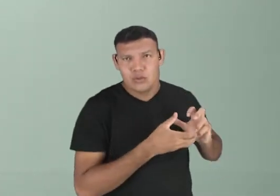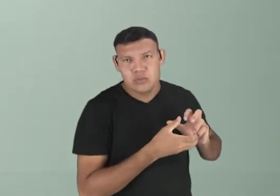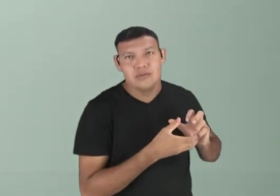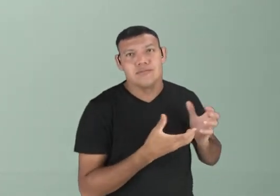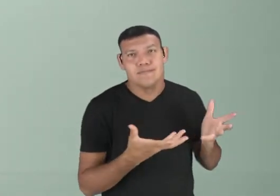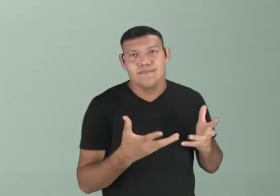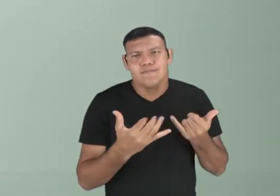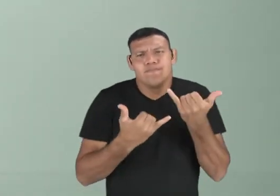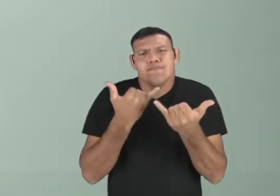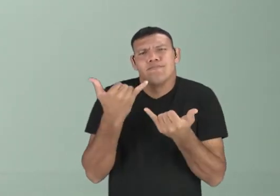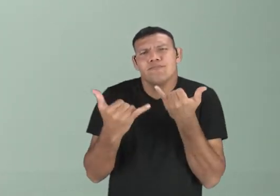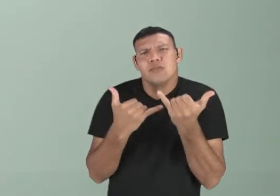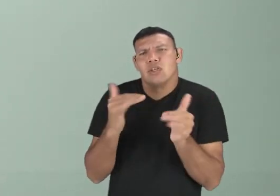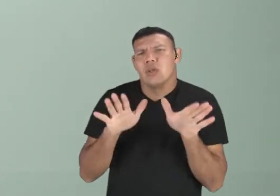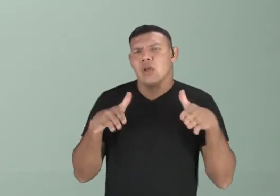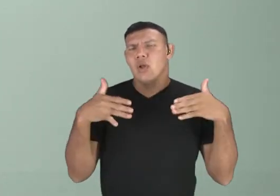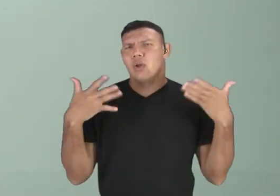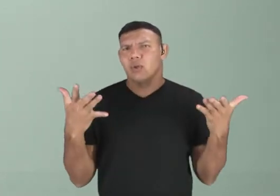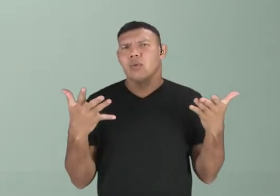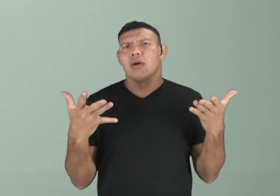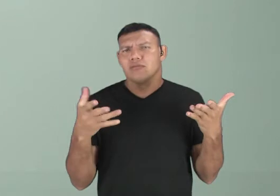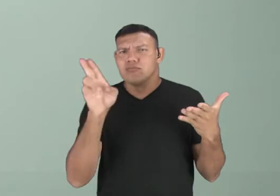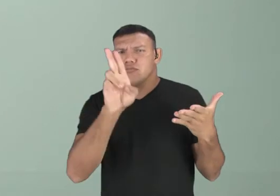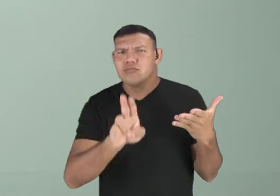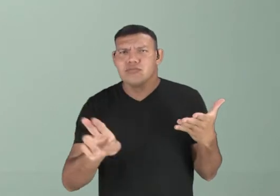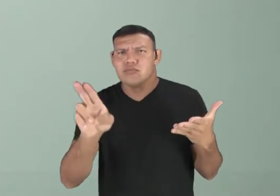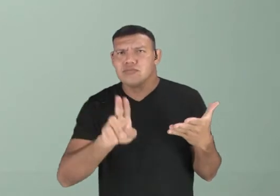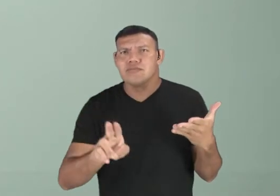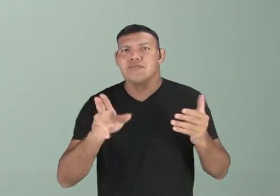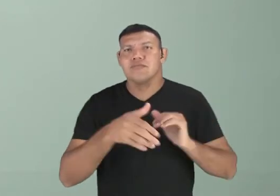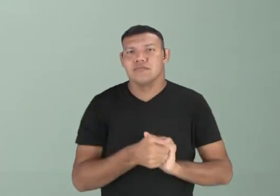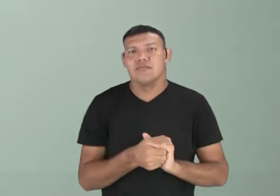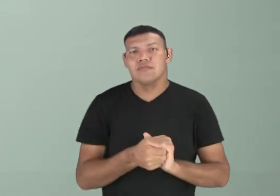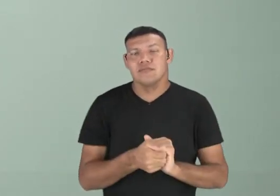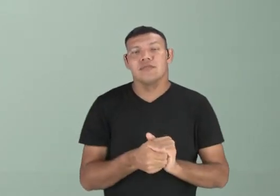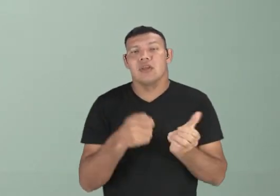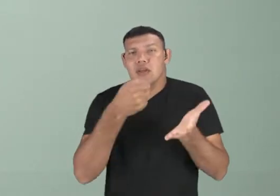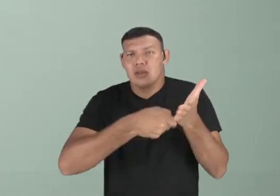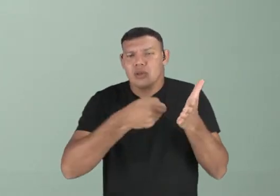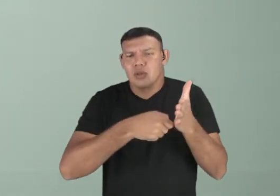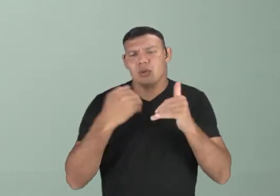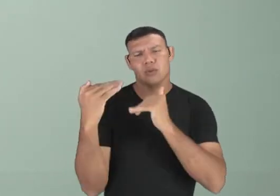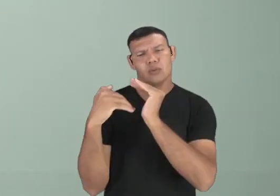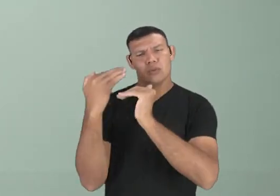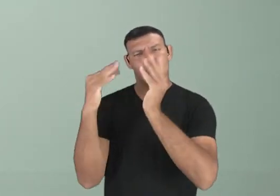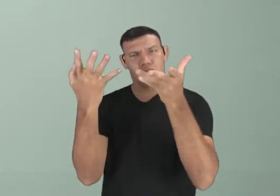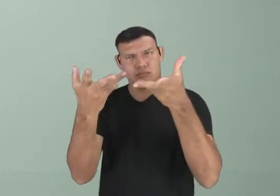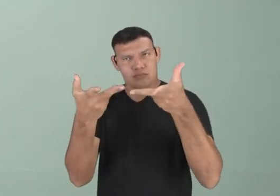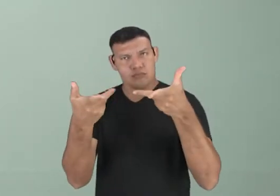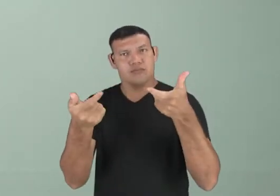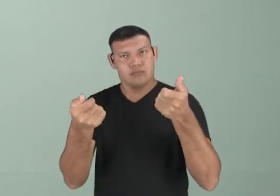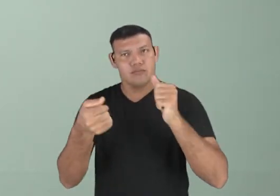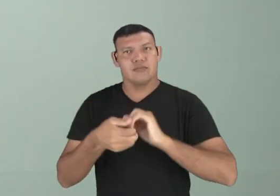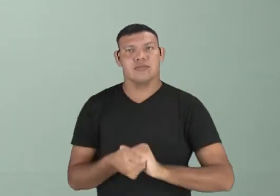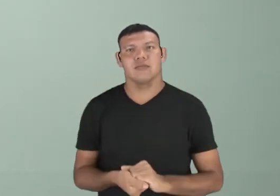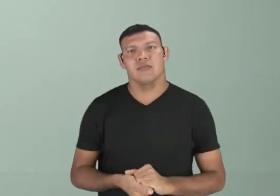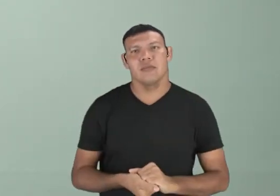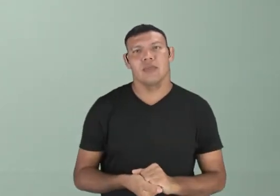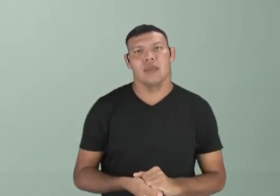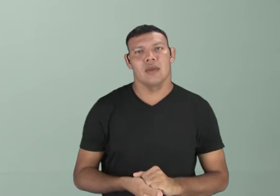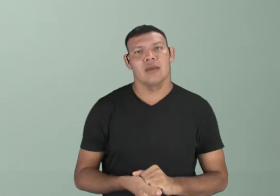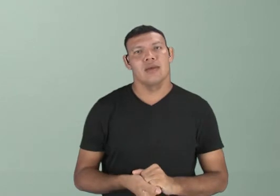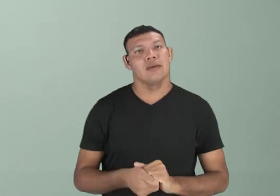Qual brincadeira eu tenho aí que eu posso falar que eu vou trabalhar o desenvolvimento dessas habilidades, desses fundamentos?